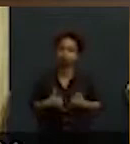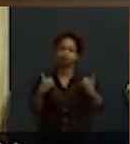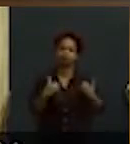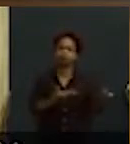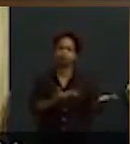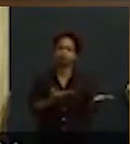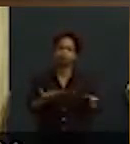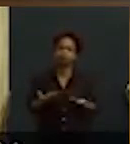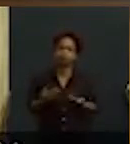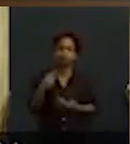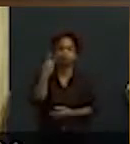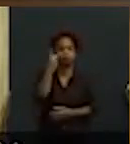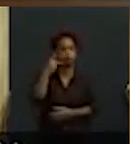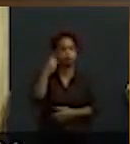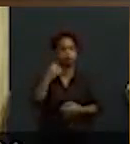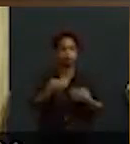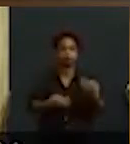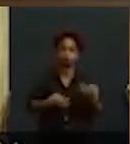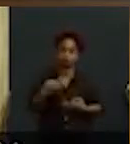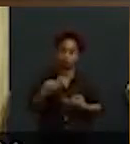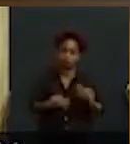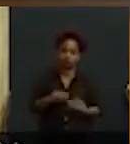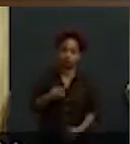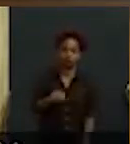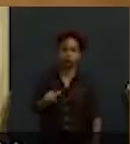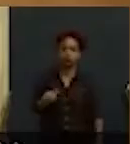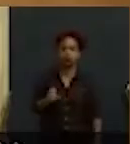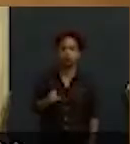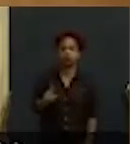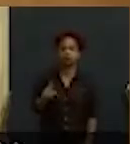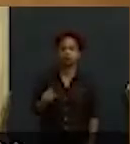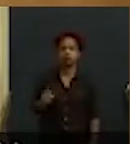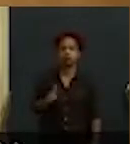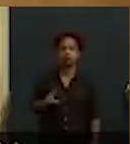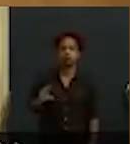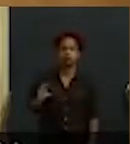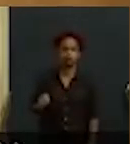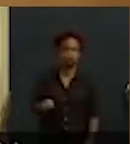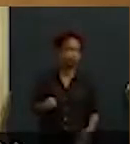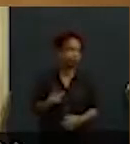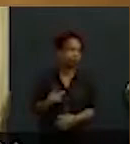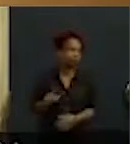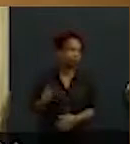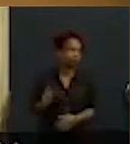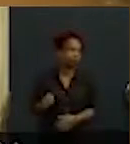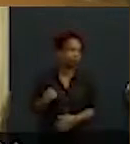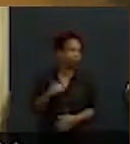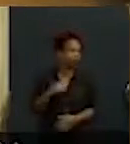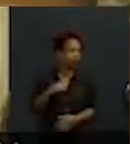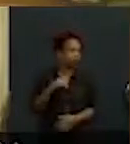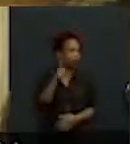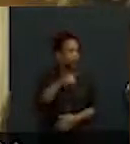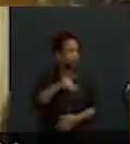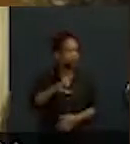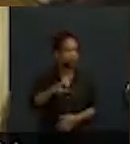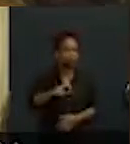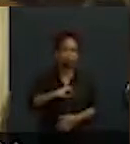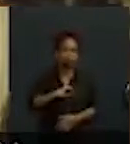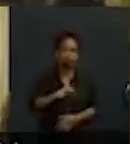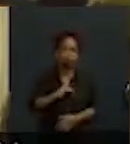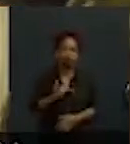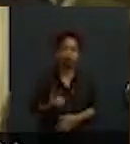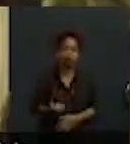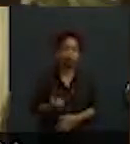convidar o Procurador de Justiça, Marcelo Daltro Leite, para receber o colar do mérito do Ministério